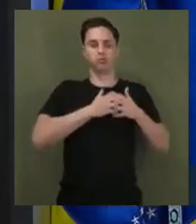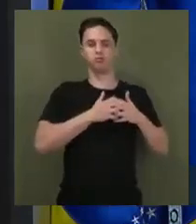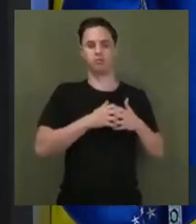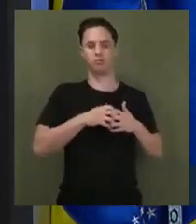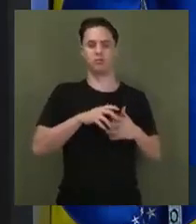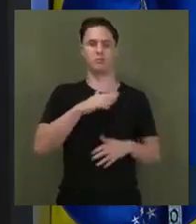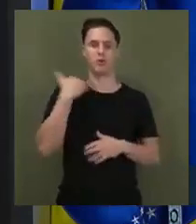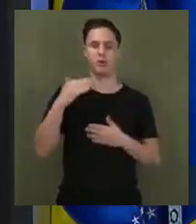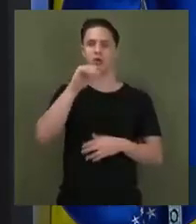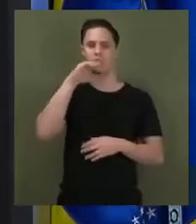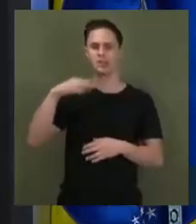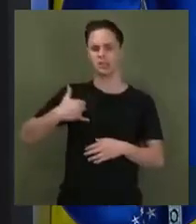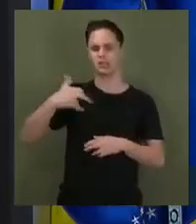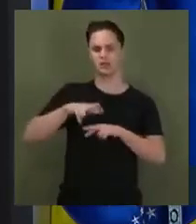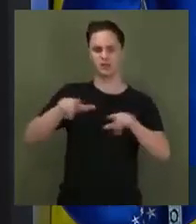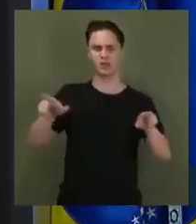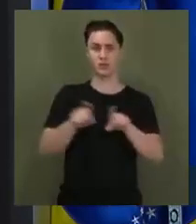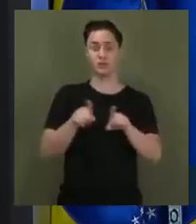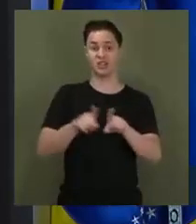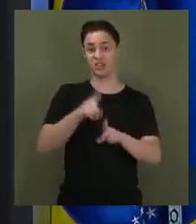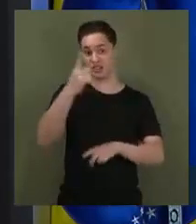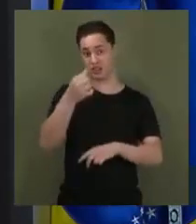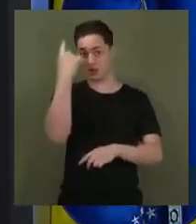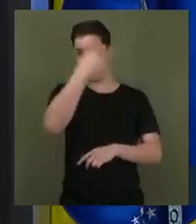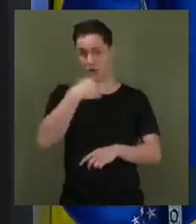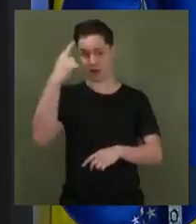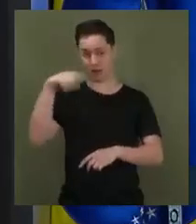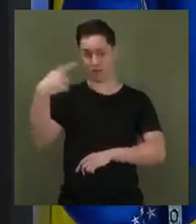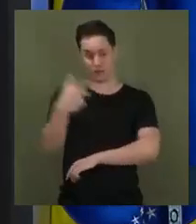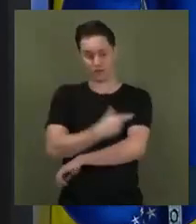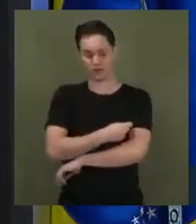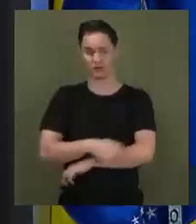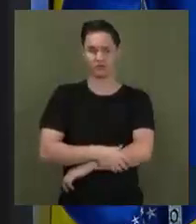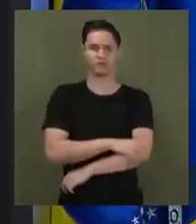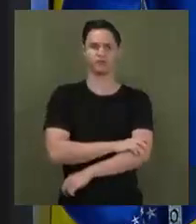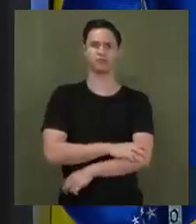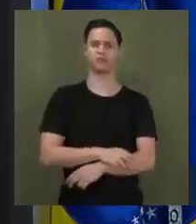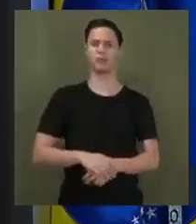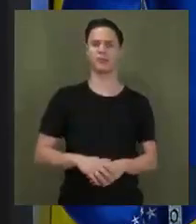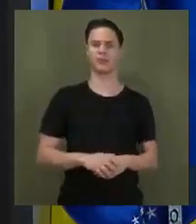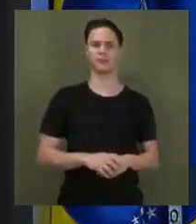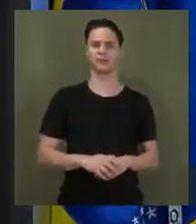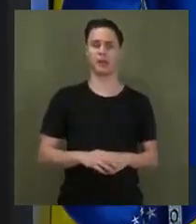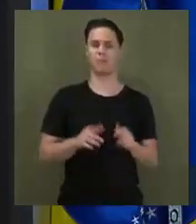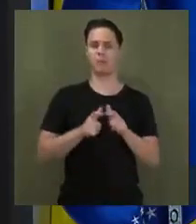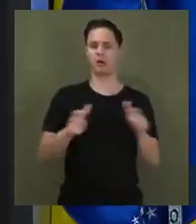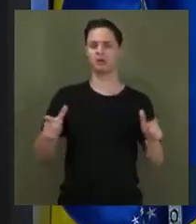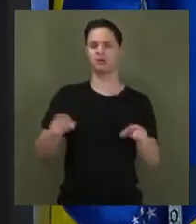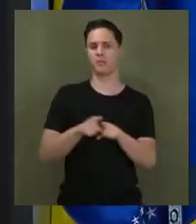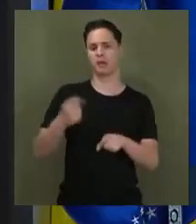adolescentes, 16 horas depois de tomado das inoculações. aumento exponencial do número